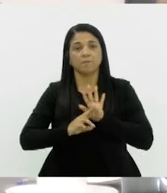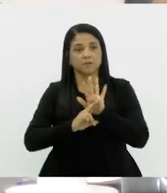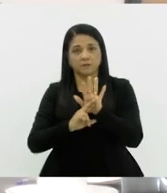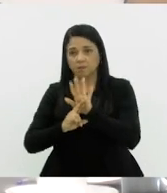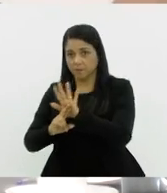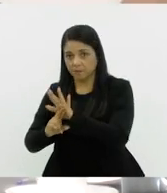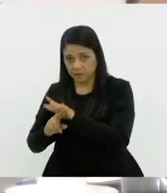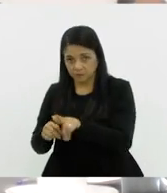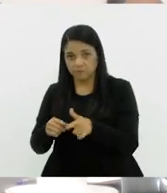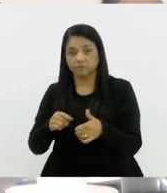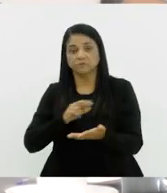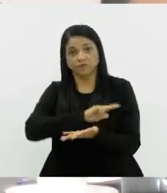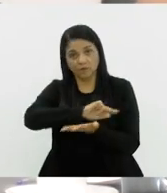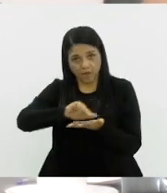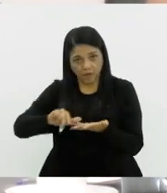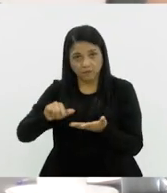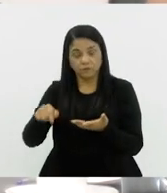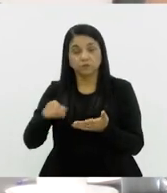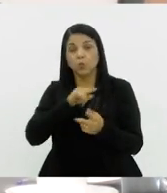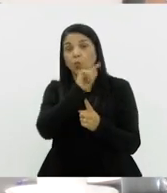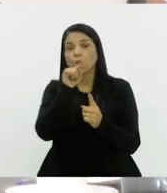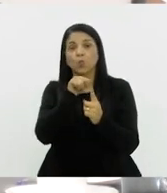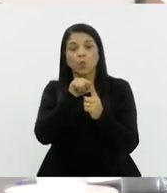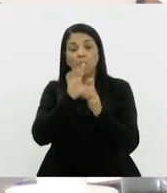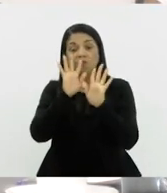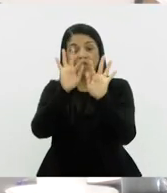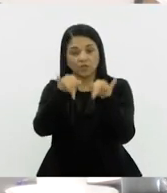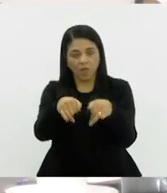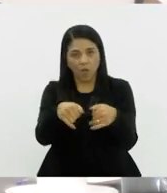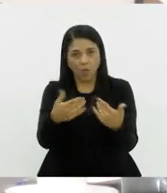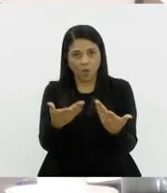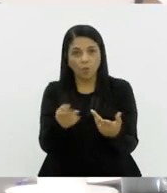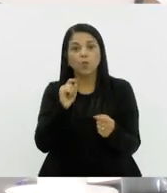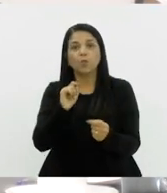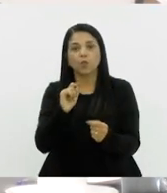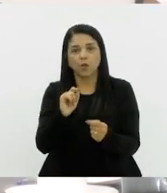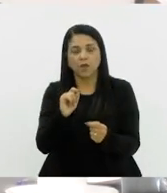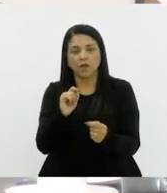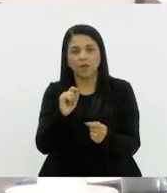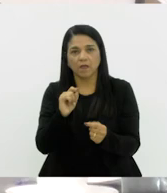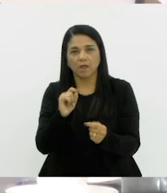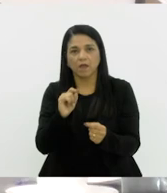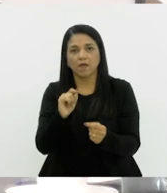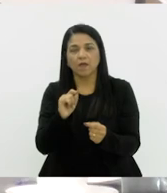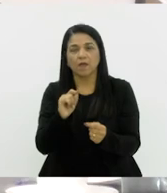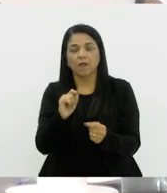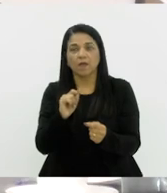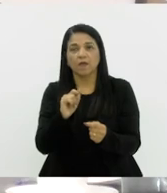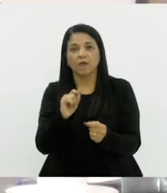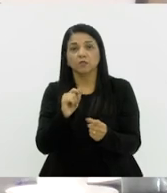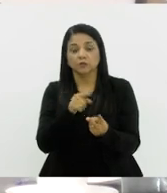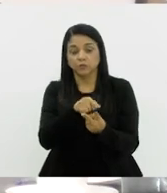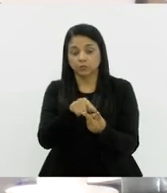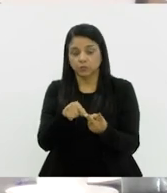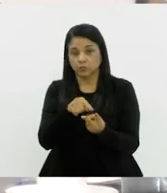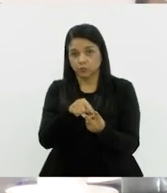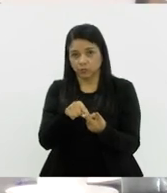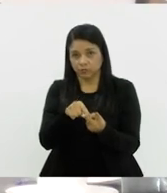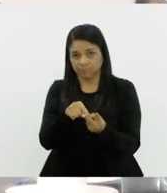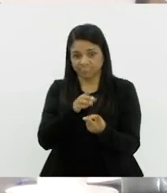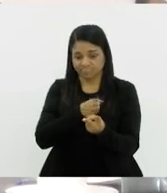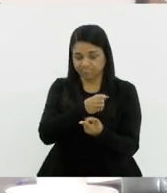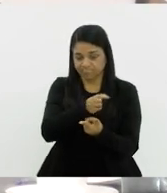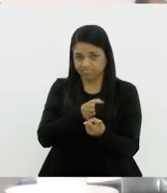o objetivo nosso, ao final desse inquérito, ele só pode ser, existem só duas possibilidades.